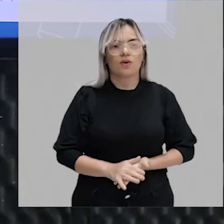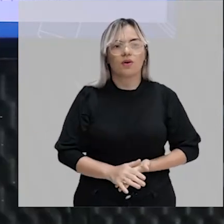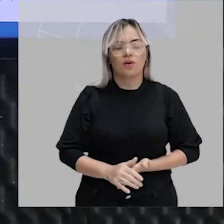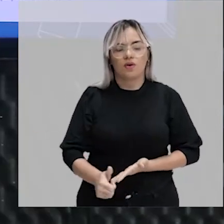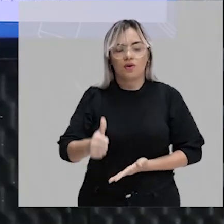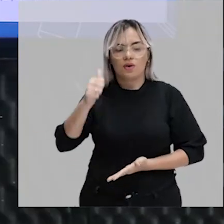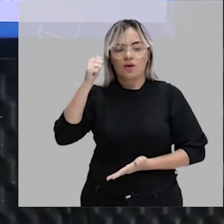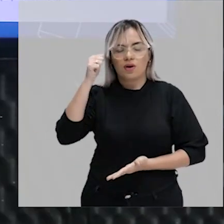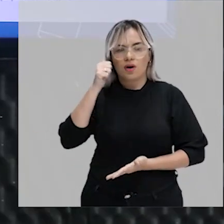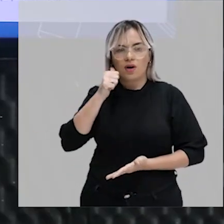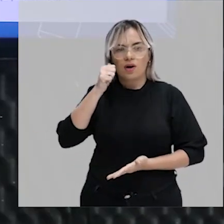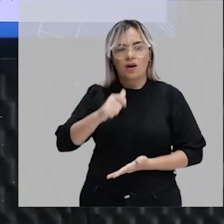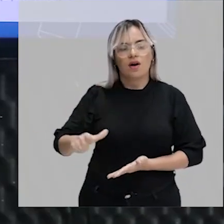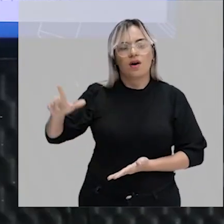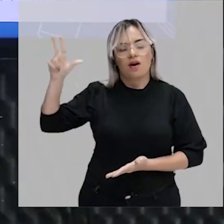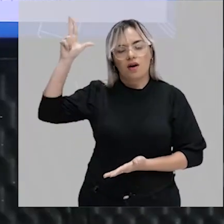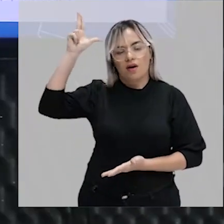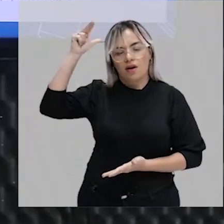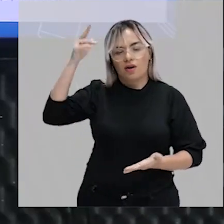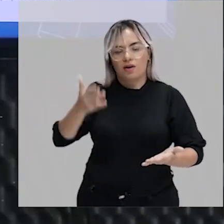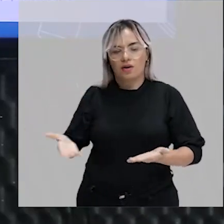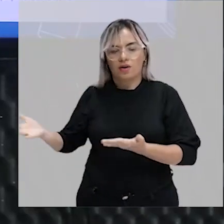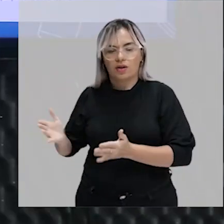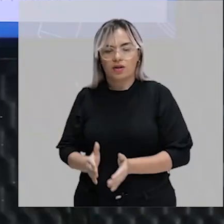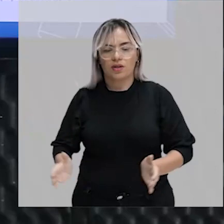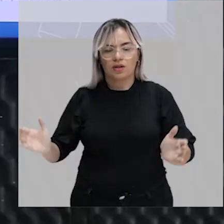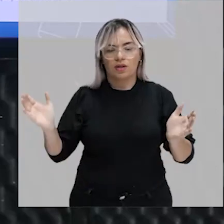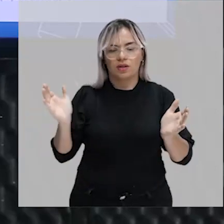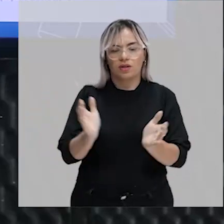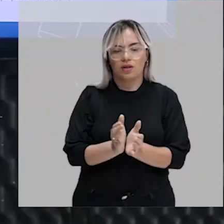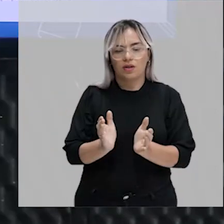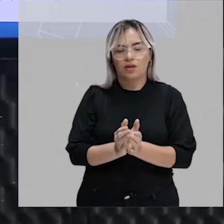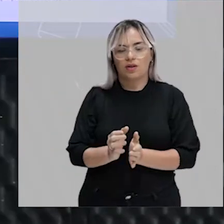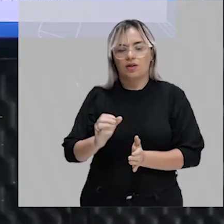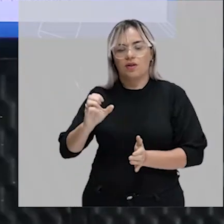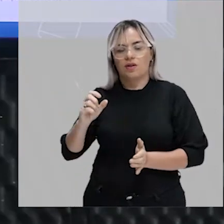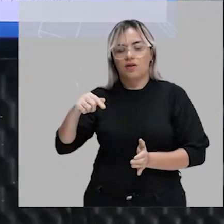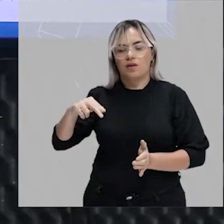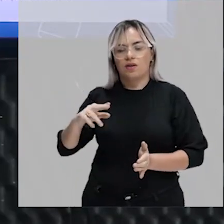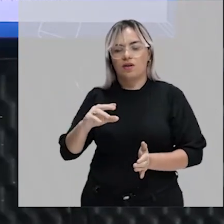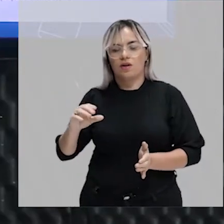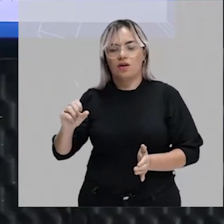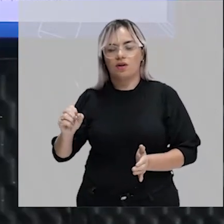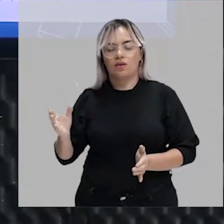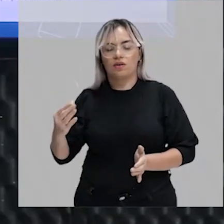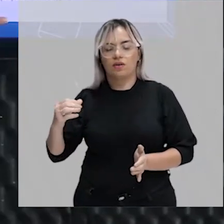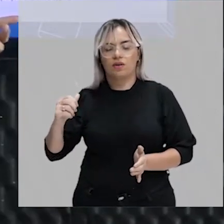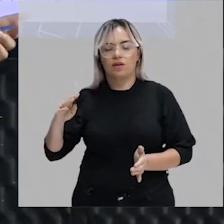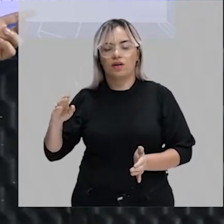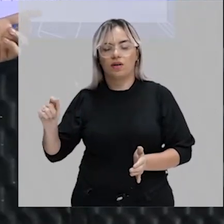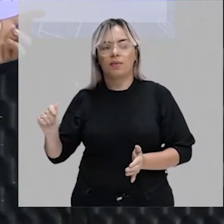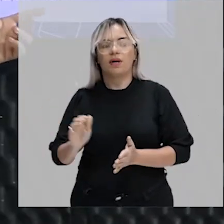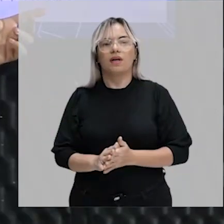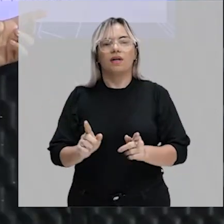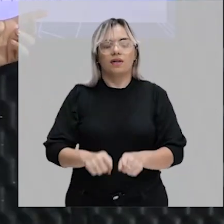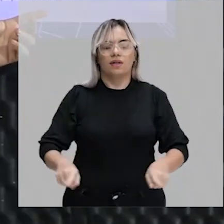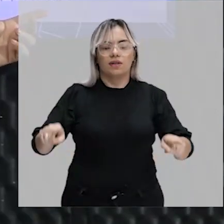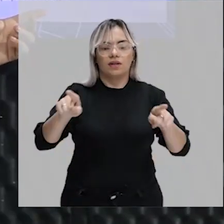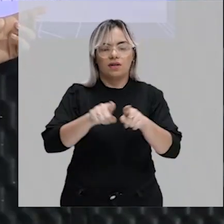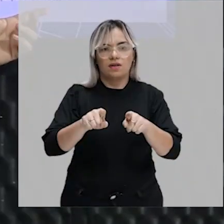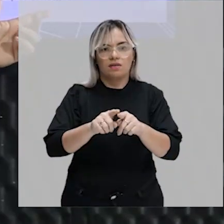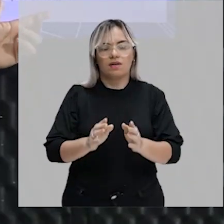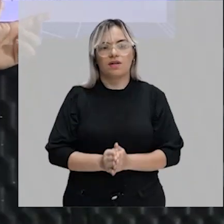Equus caballus, tá? E eu tenho aqui o jumento, tá? Que é da espécie